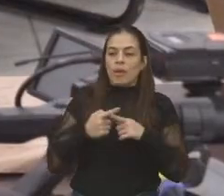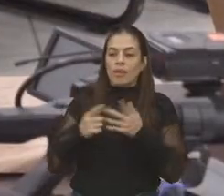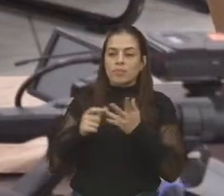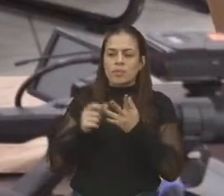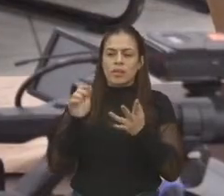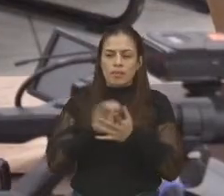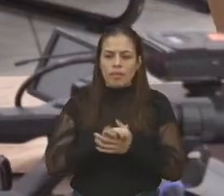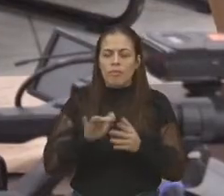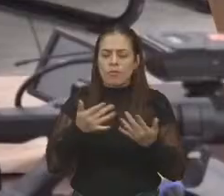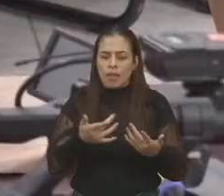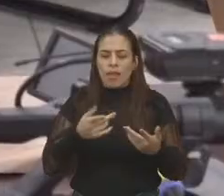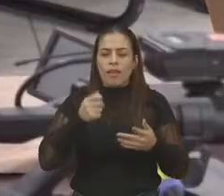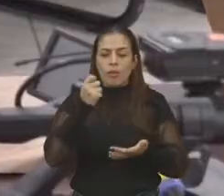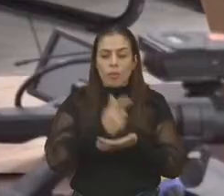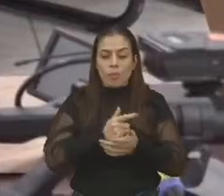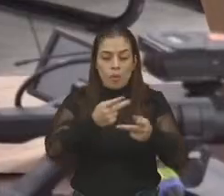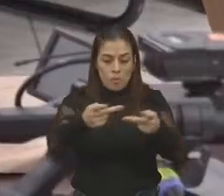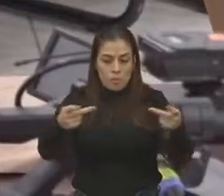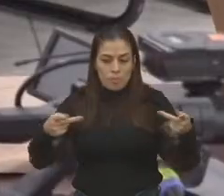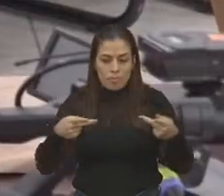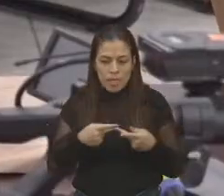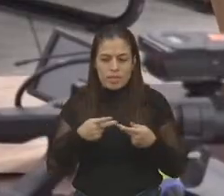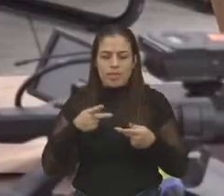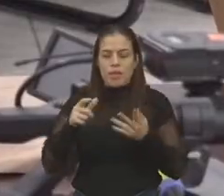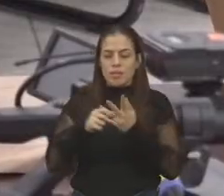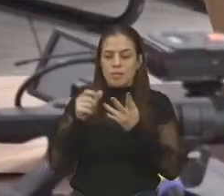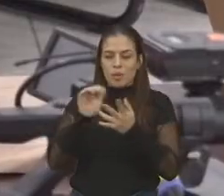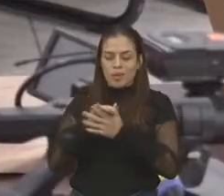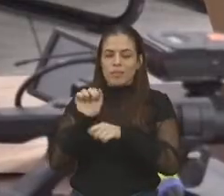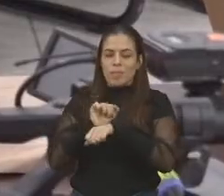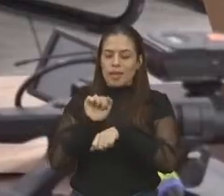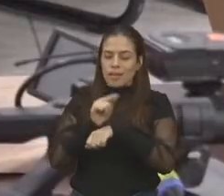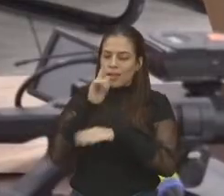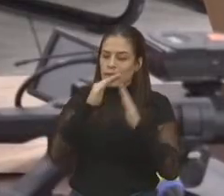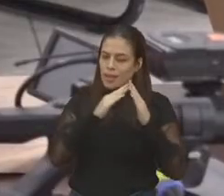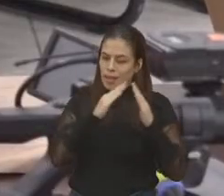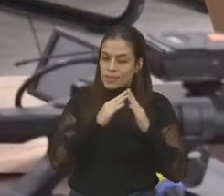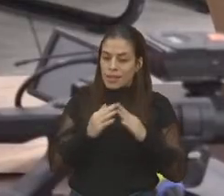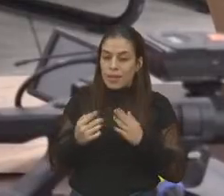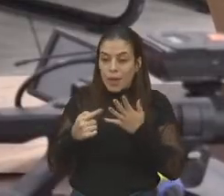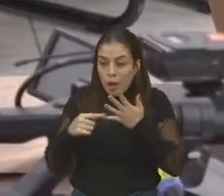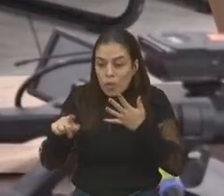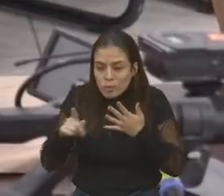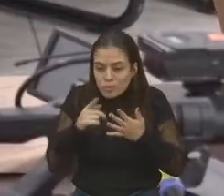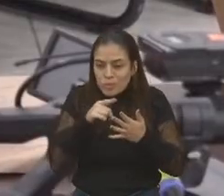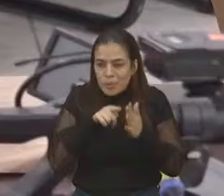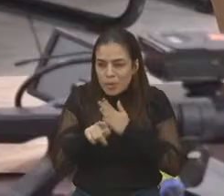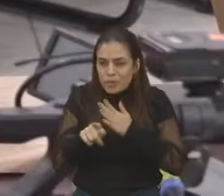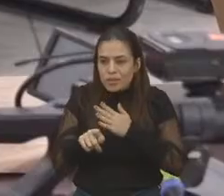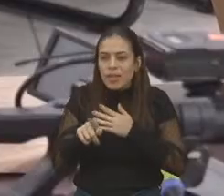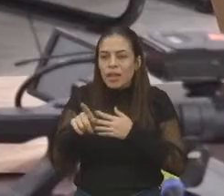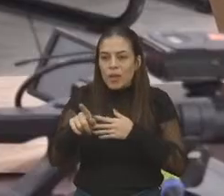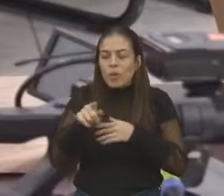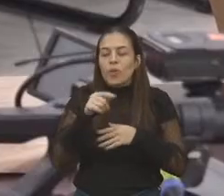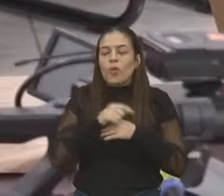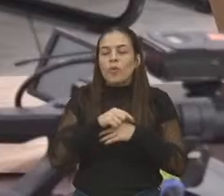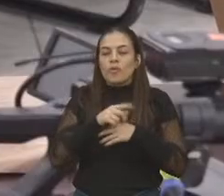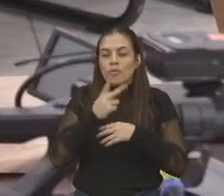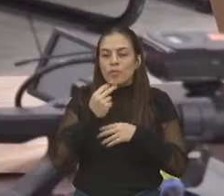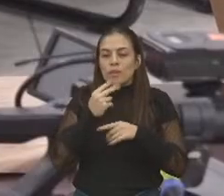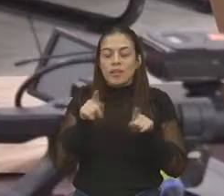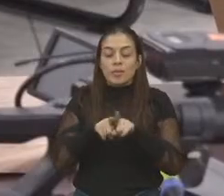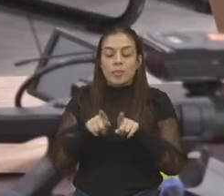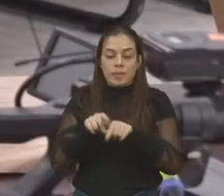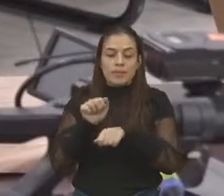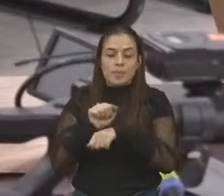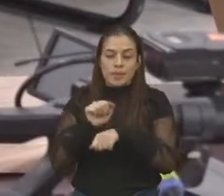que ele comprou uma pizza lá num restaurante bom. Mas só a última pergunta, Jean, que o Valmir também está doido para ir, que a esposa dele está esperando ele